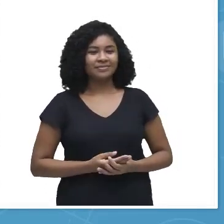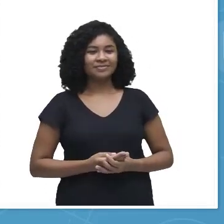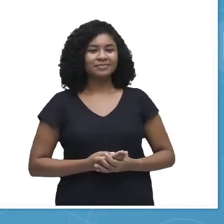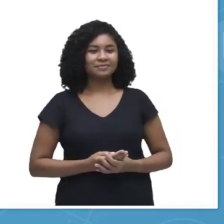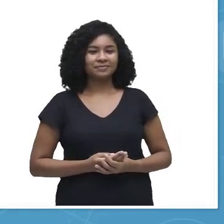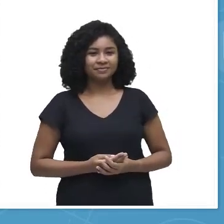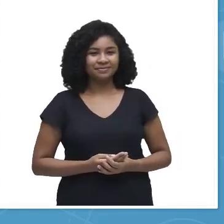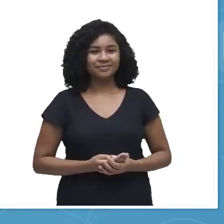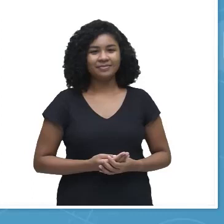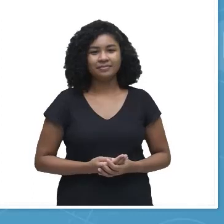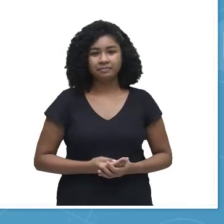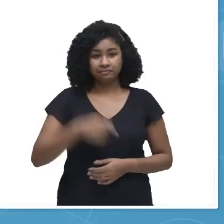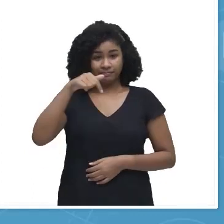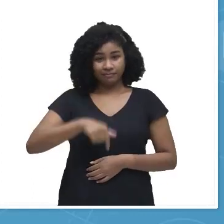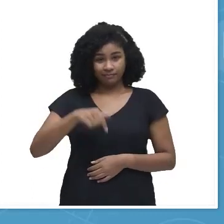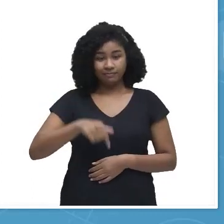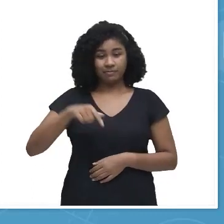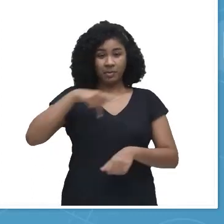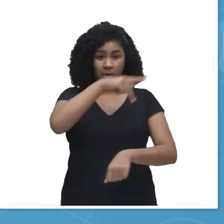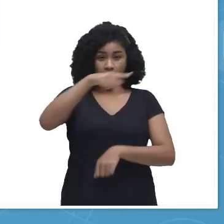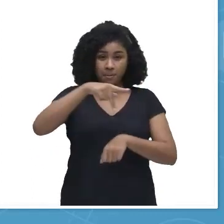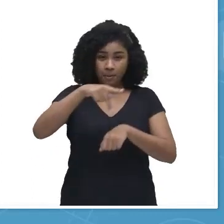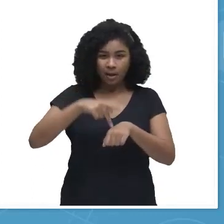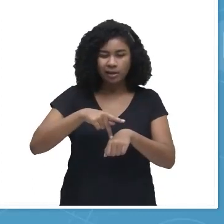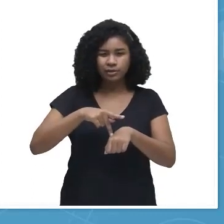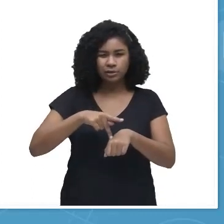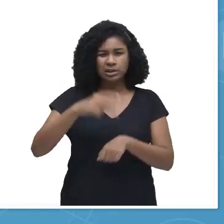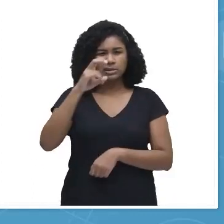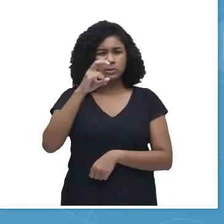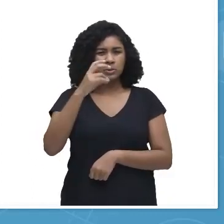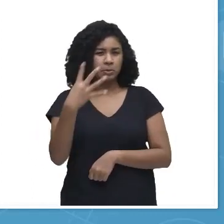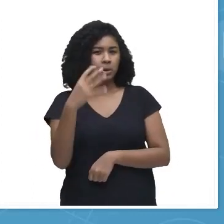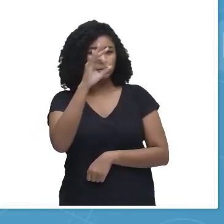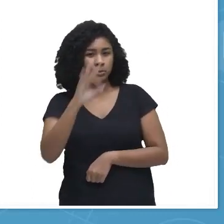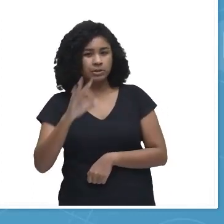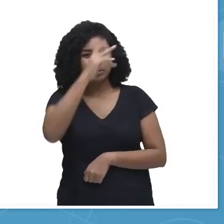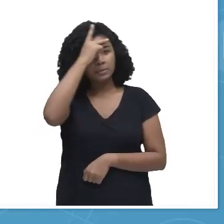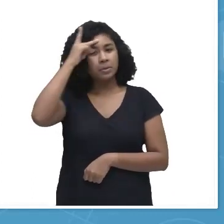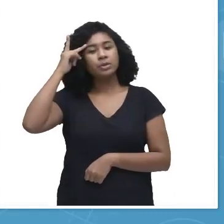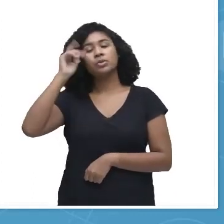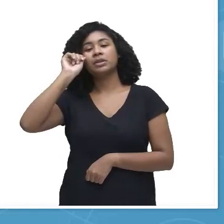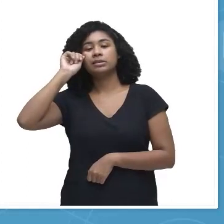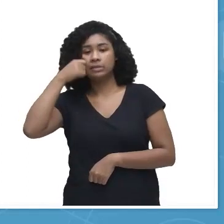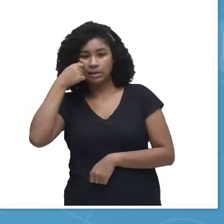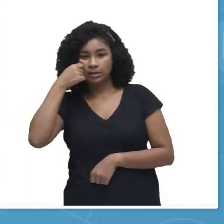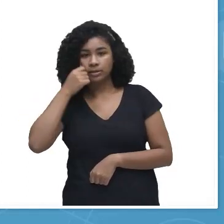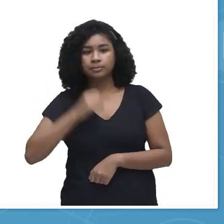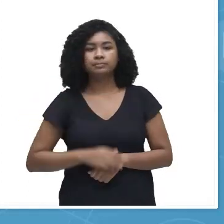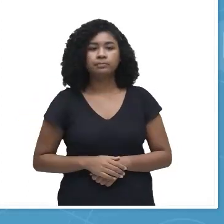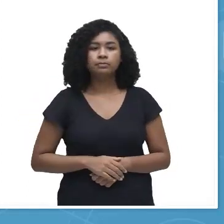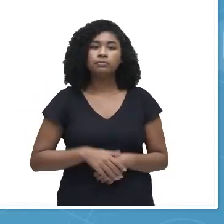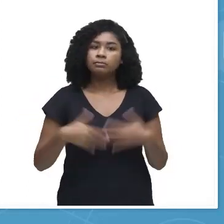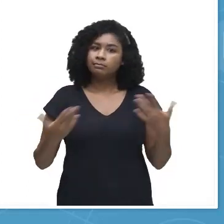Somos um país de 54% negros. Ainda assim, o racismo está em todas as